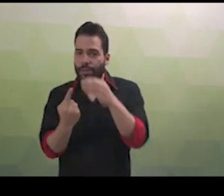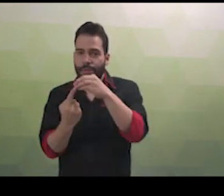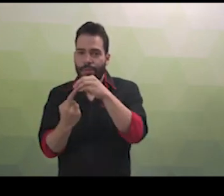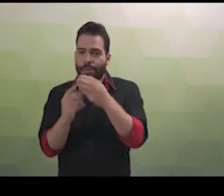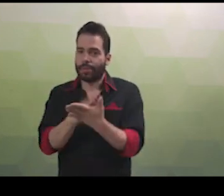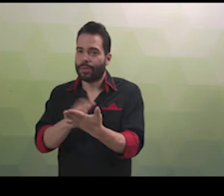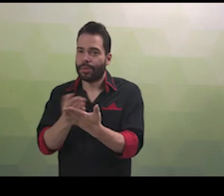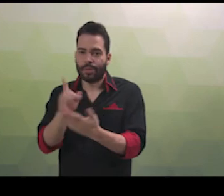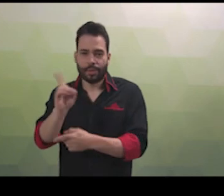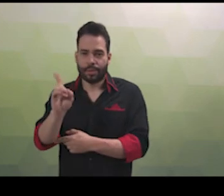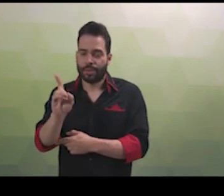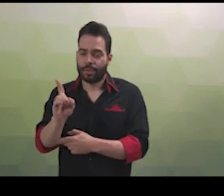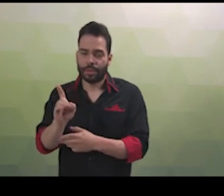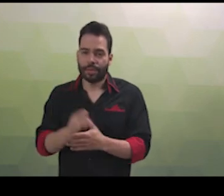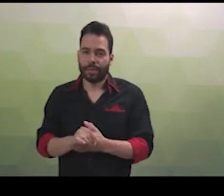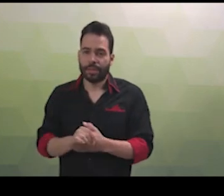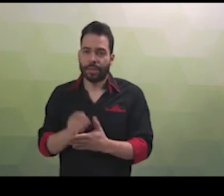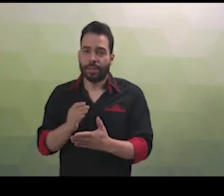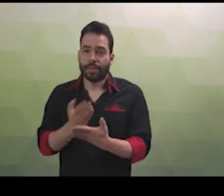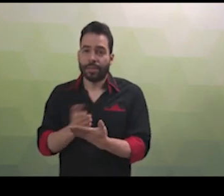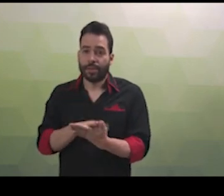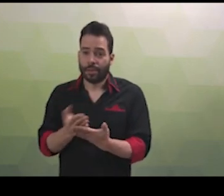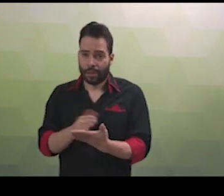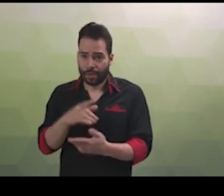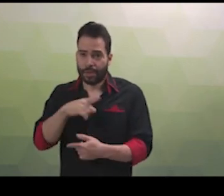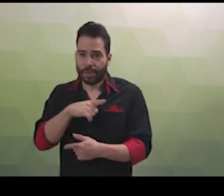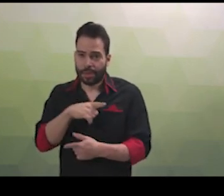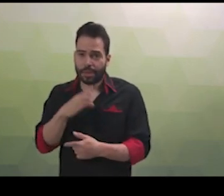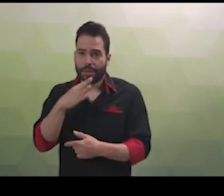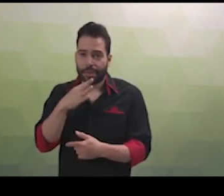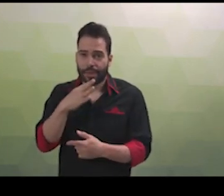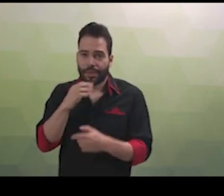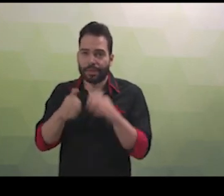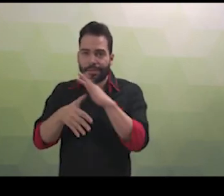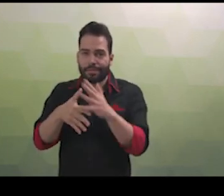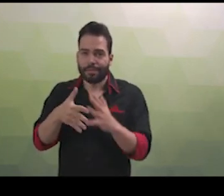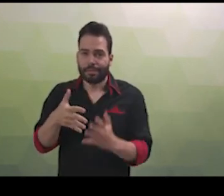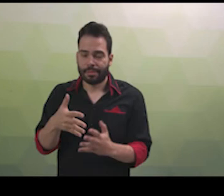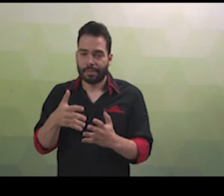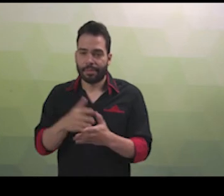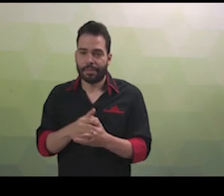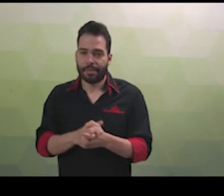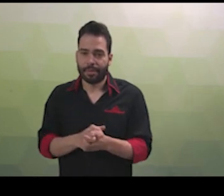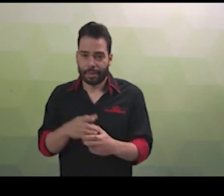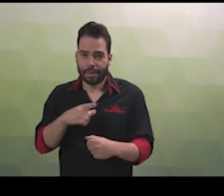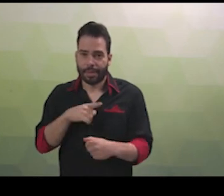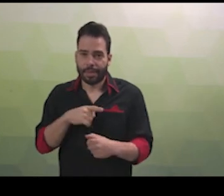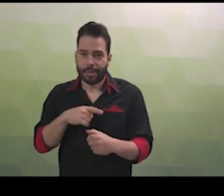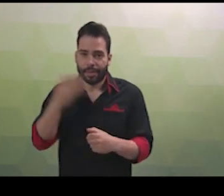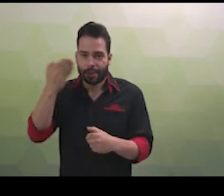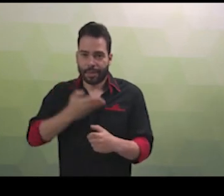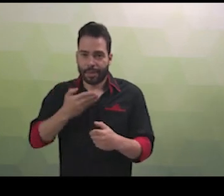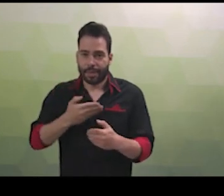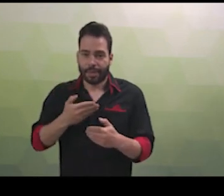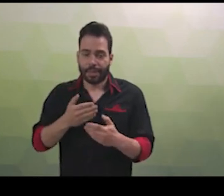unicamente o intérprete. O intérprete é aquele que detém o conhecimento da língua brasileira de sinais, exigida em prova